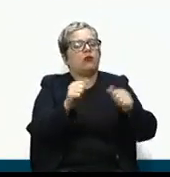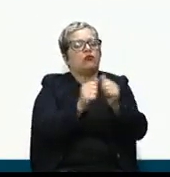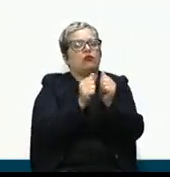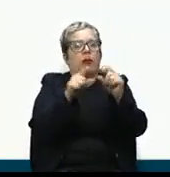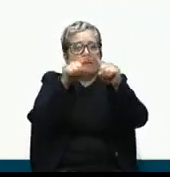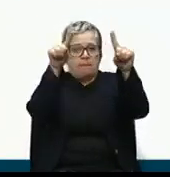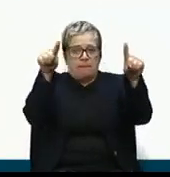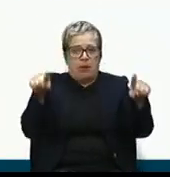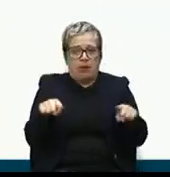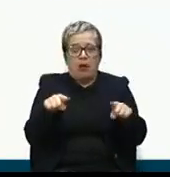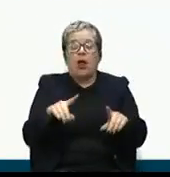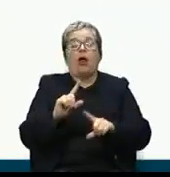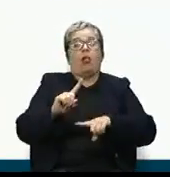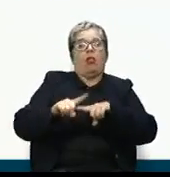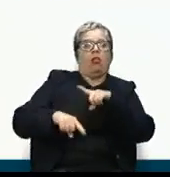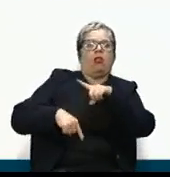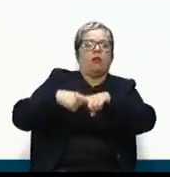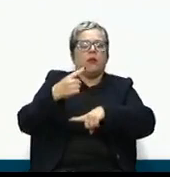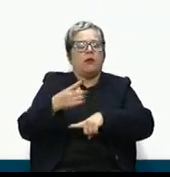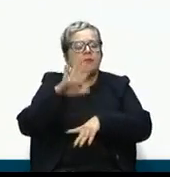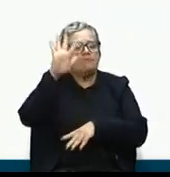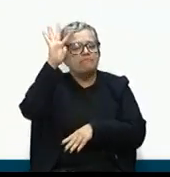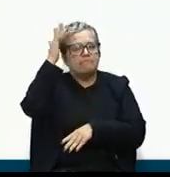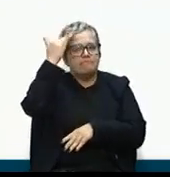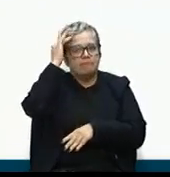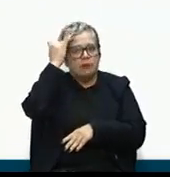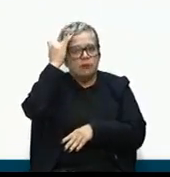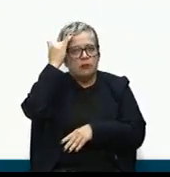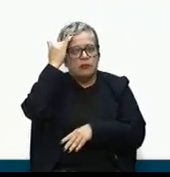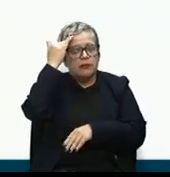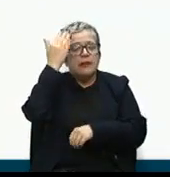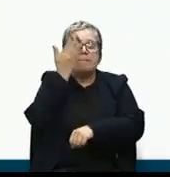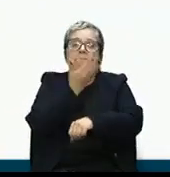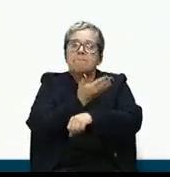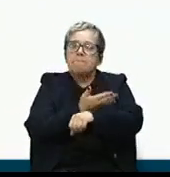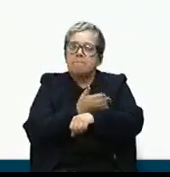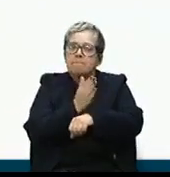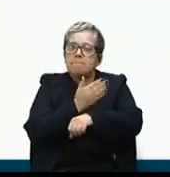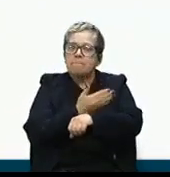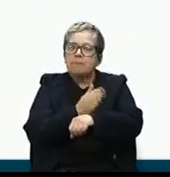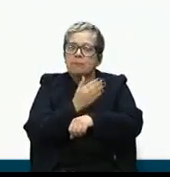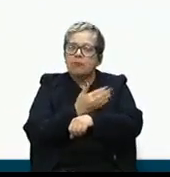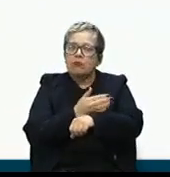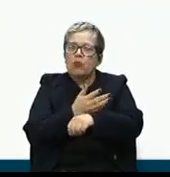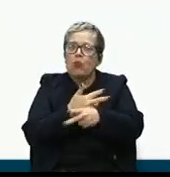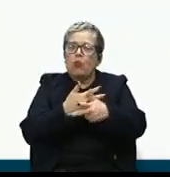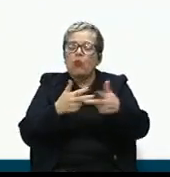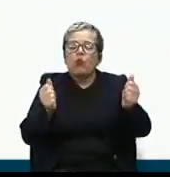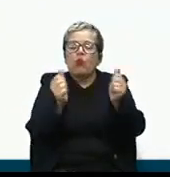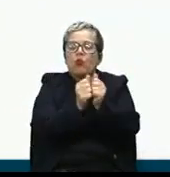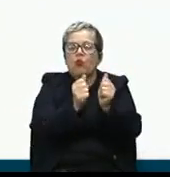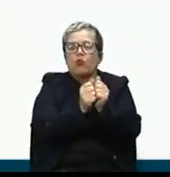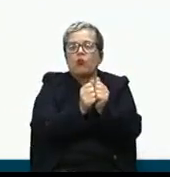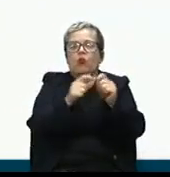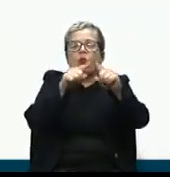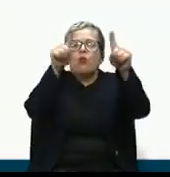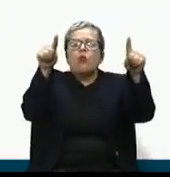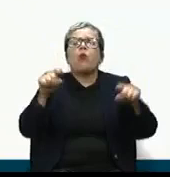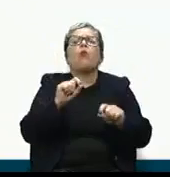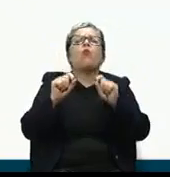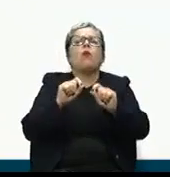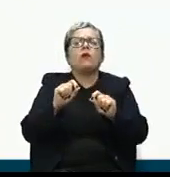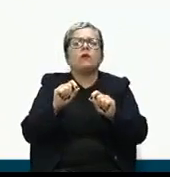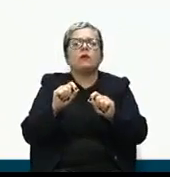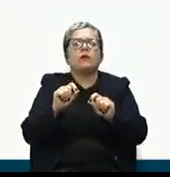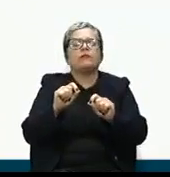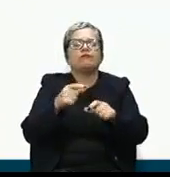matrizes. Depois, nós vamos compreender e aplicar operações com matrizes. Quais operações nós